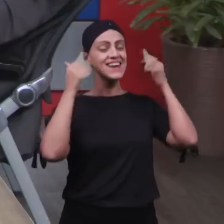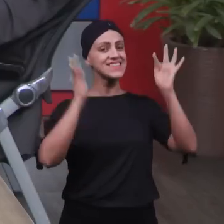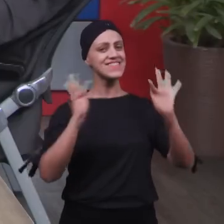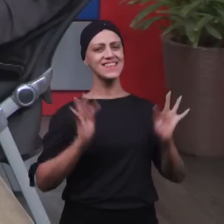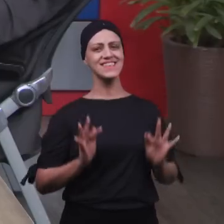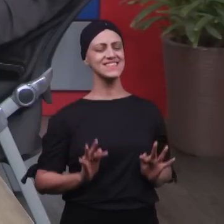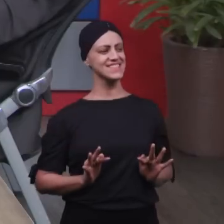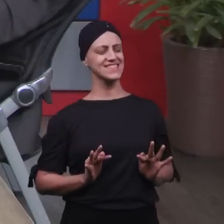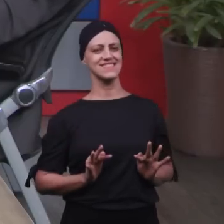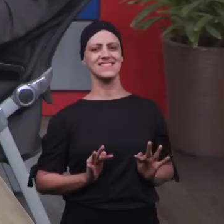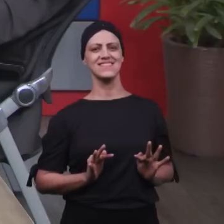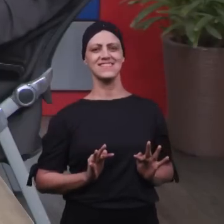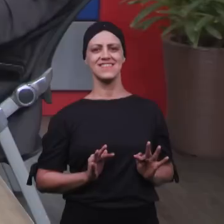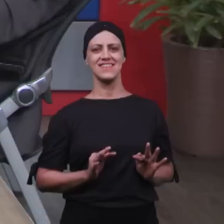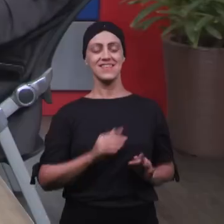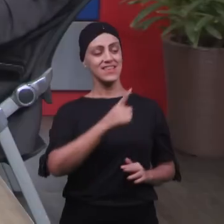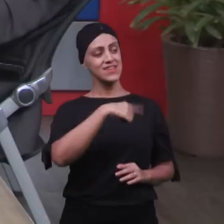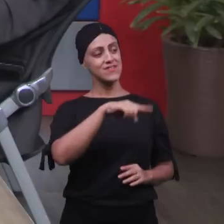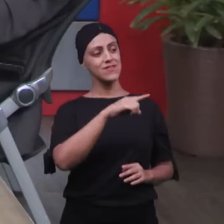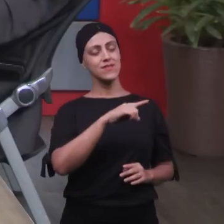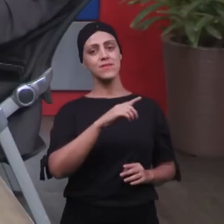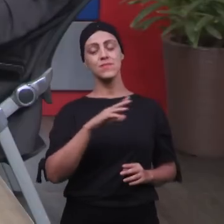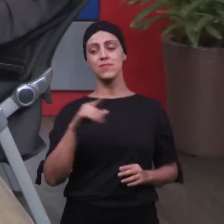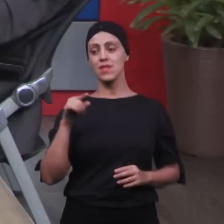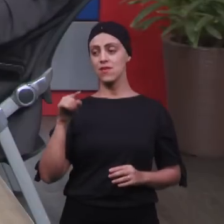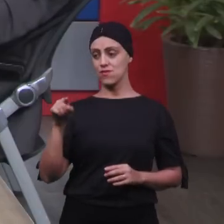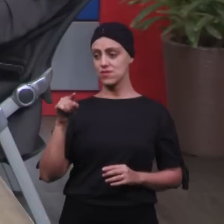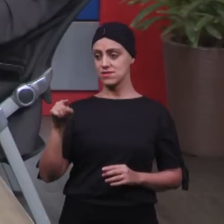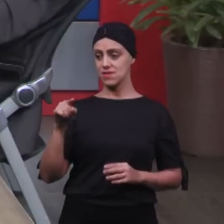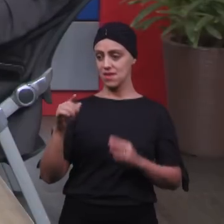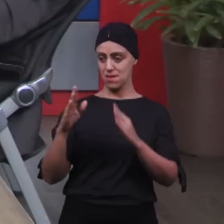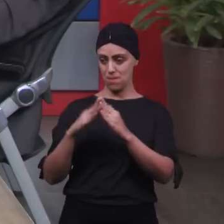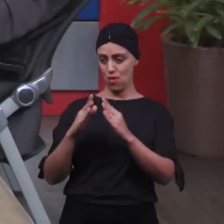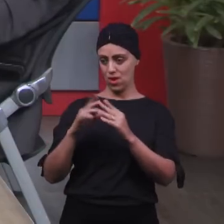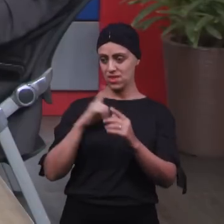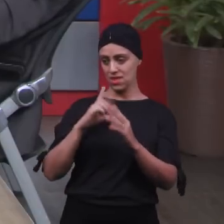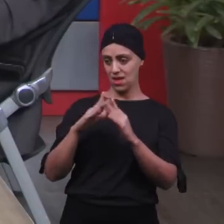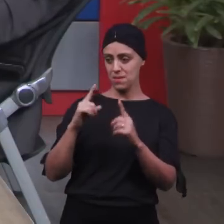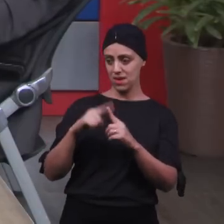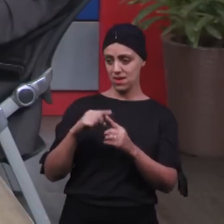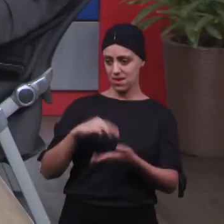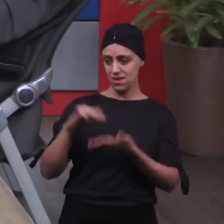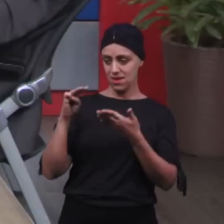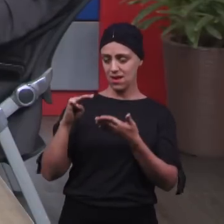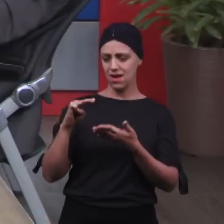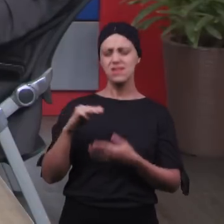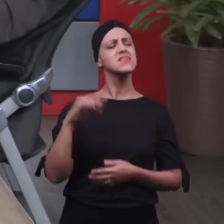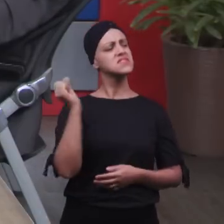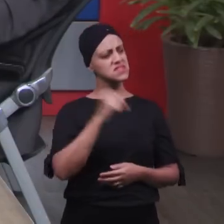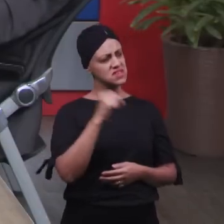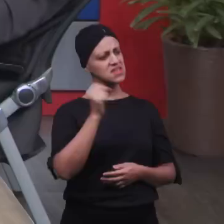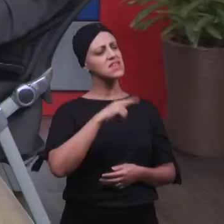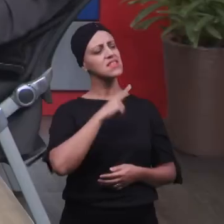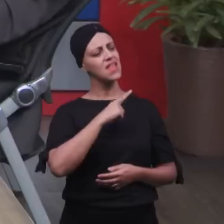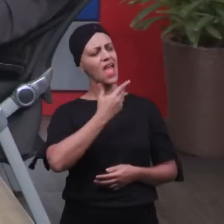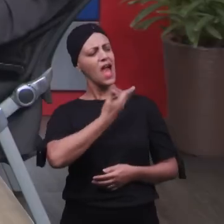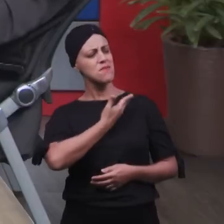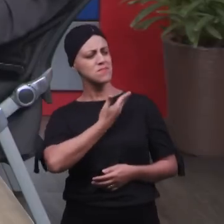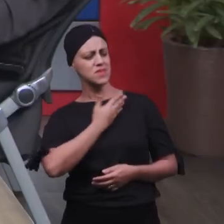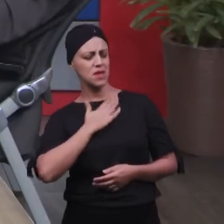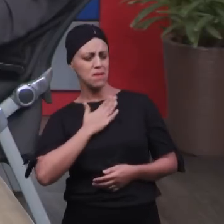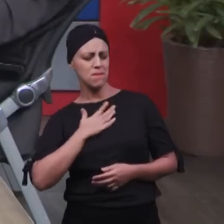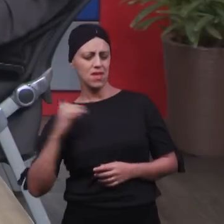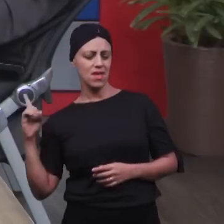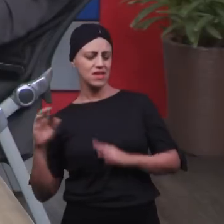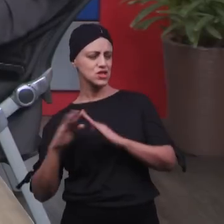maravilha. E você, onde você mora, tem igreja Maranata? Tem uma coleguinha até lá do colégio